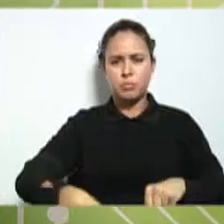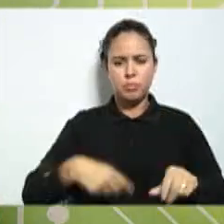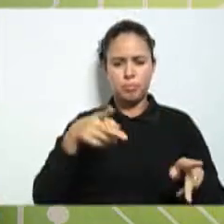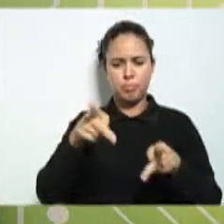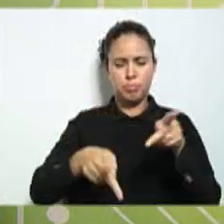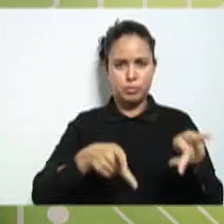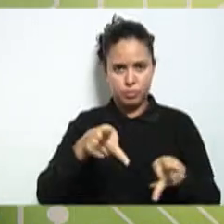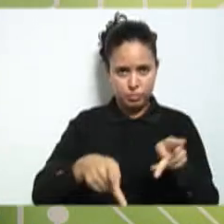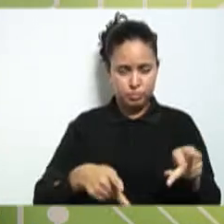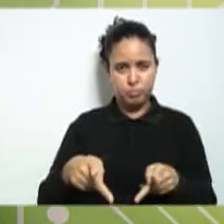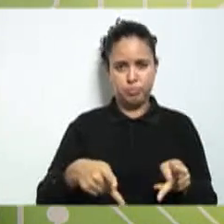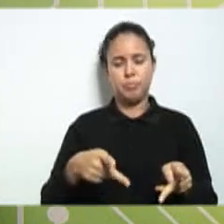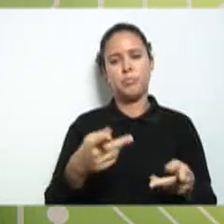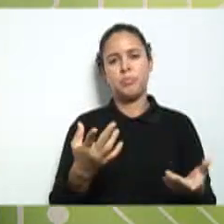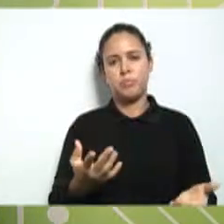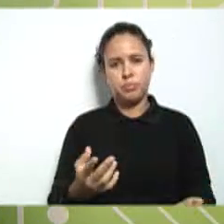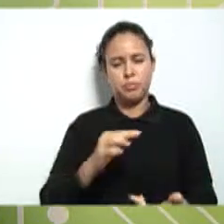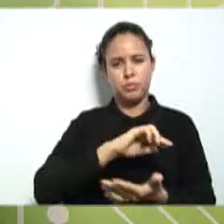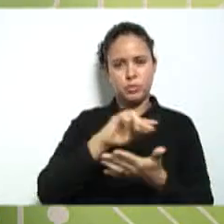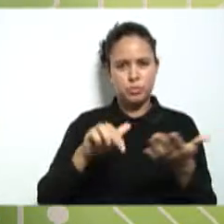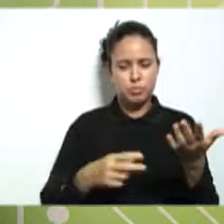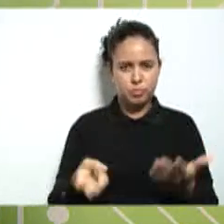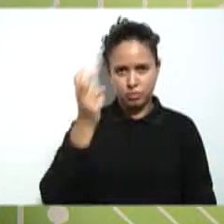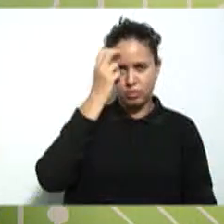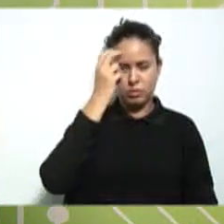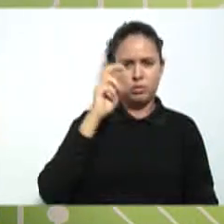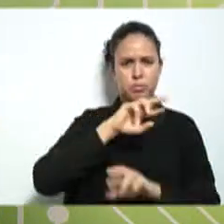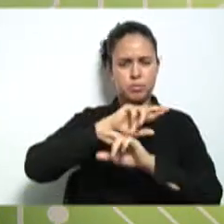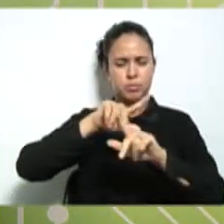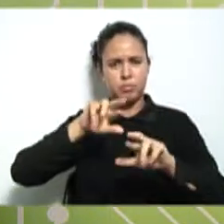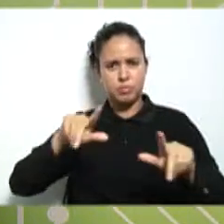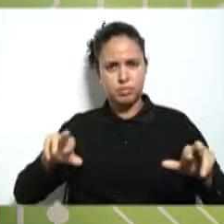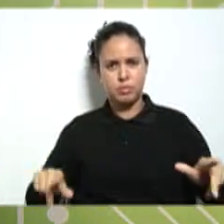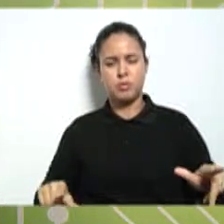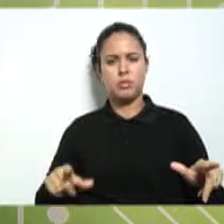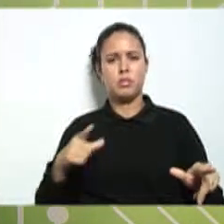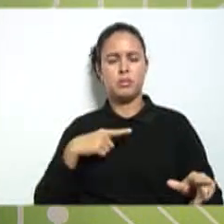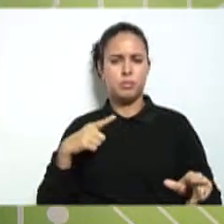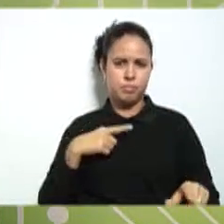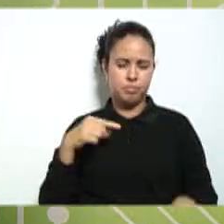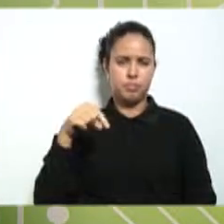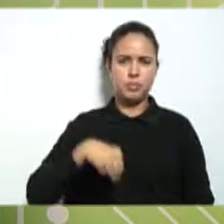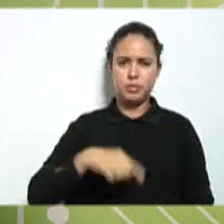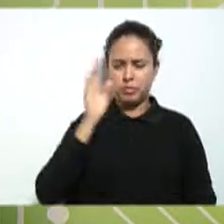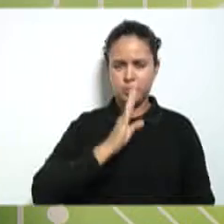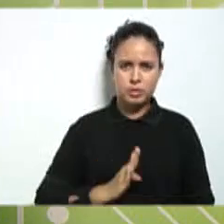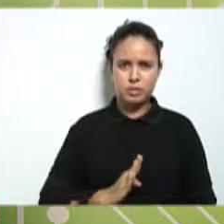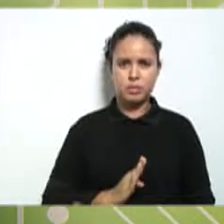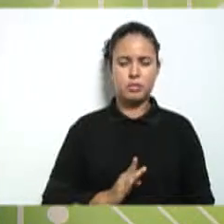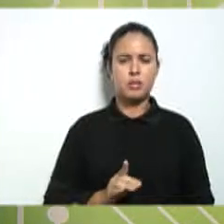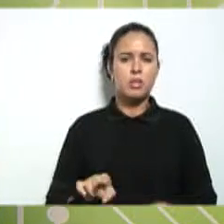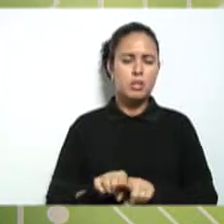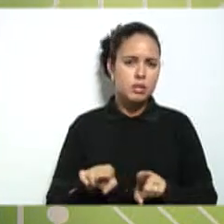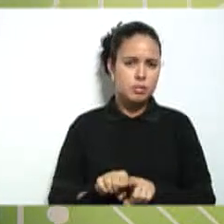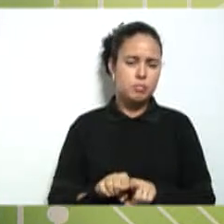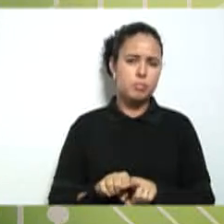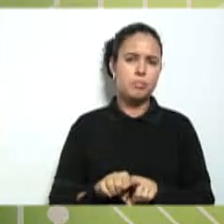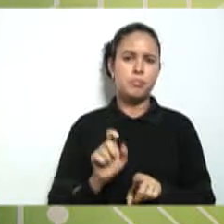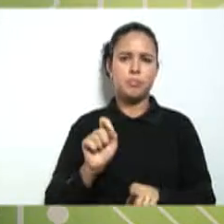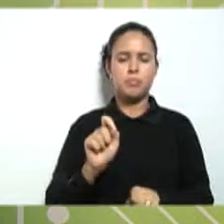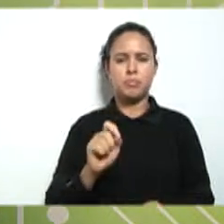riqueza cultural para o nosso país. O nosso país, que é um dos maiores países do mundo em extensão territorial, ele conta então com uma